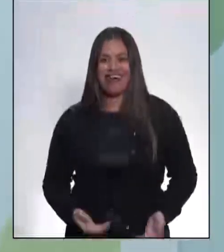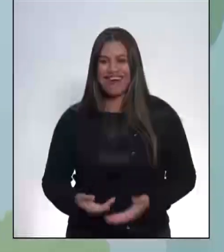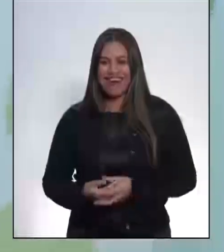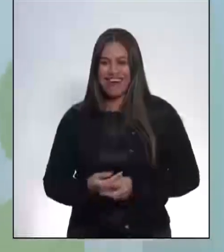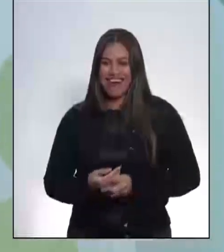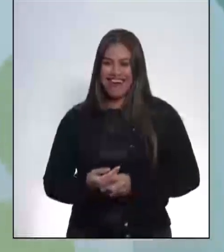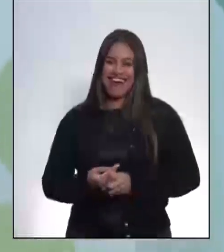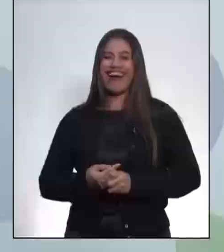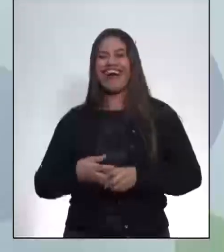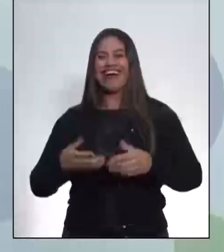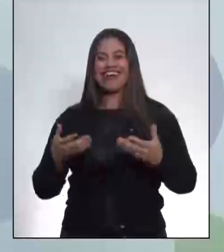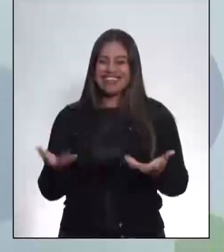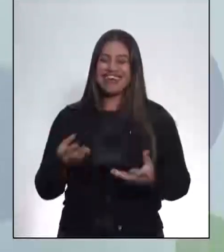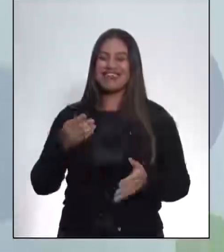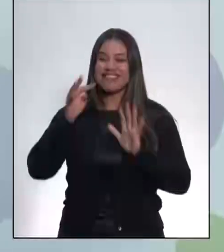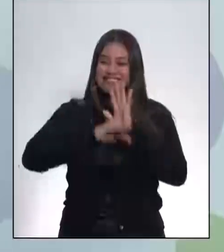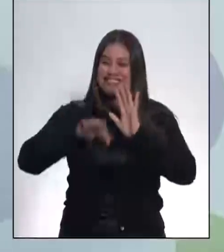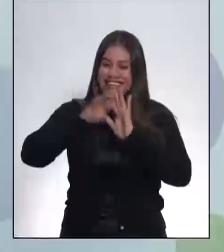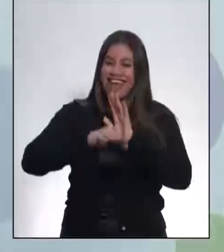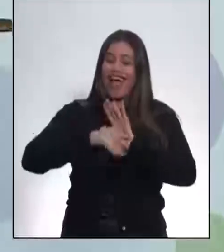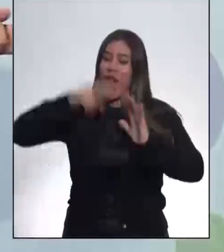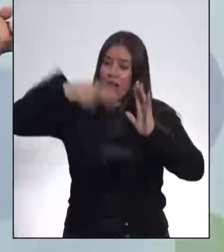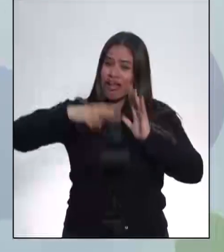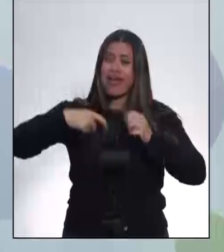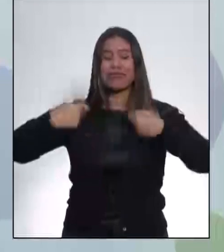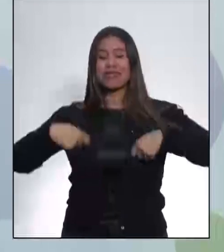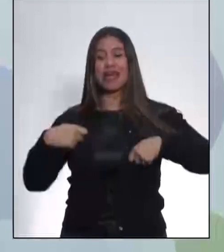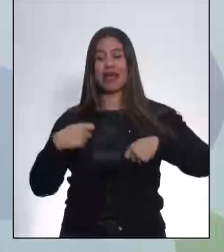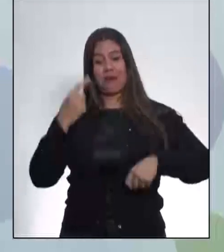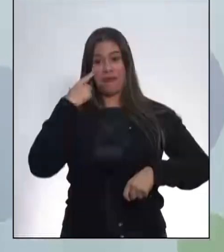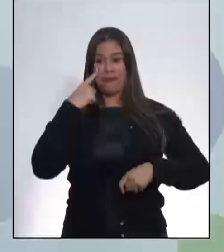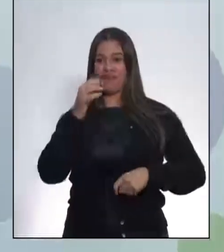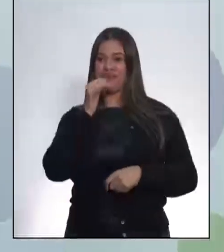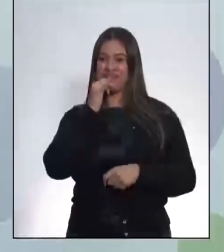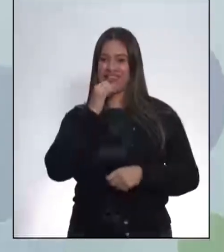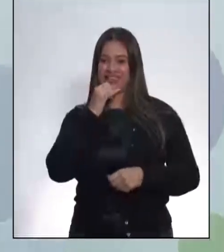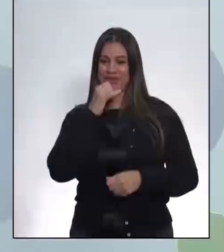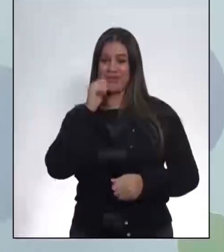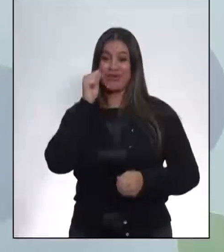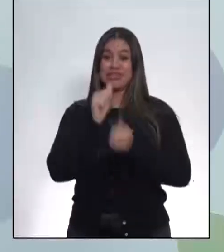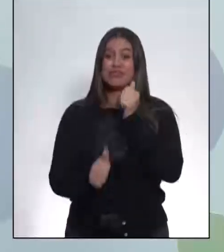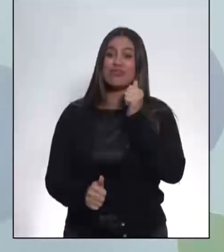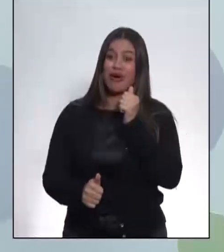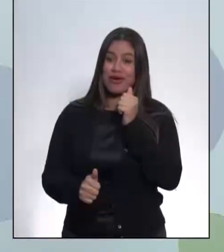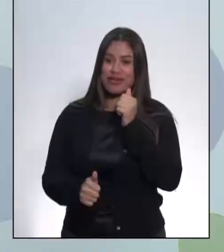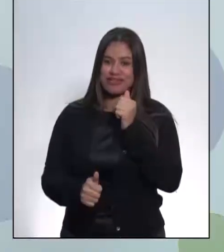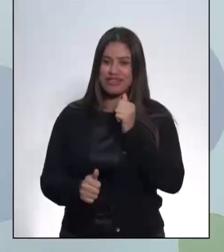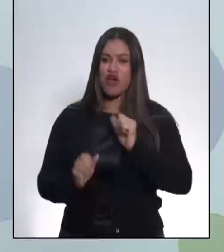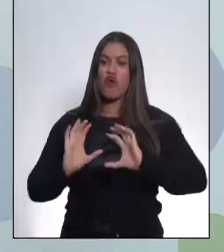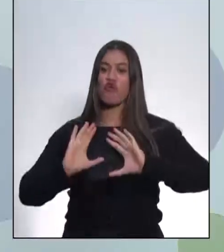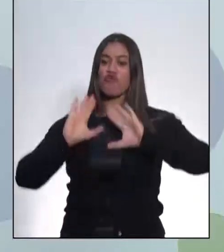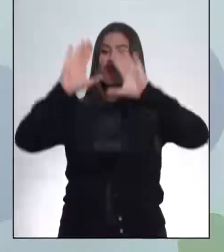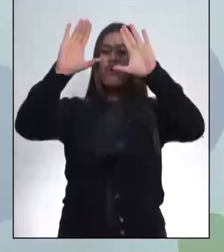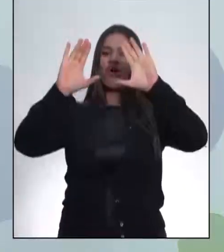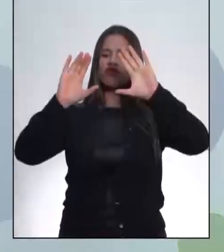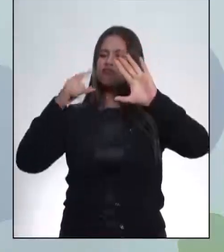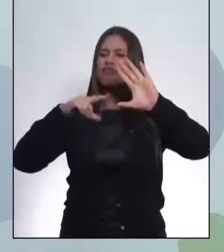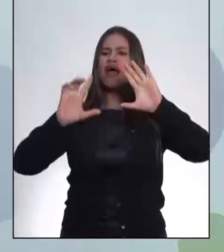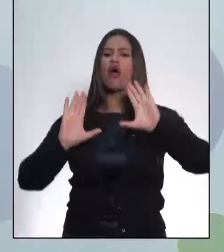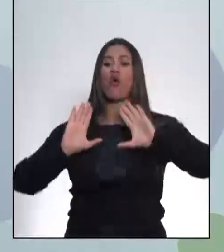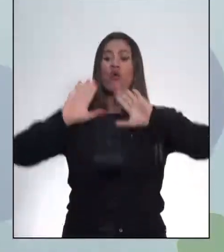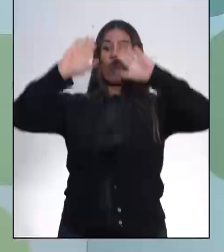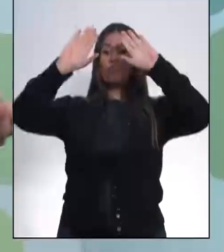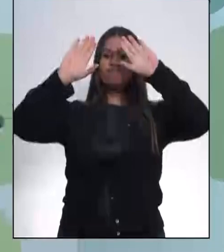ler o texto, tá certo? Que é, né, o esporte. Vamos pegar o esporte? Quem que é o jogador mais importante numa partida de vôlei? O levantador. Ele